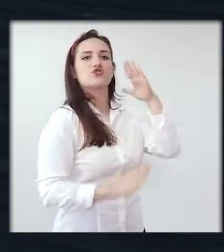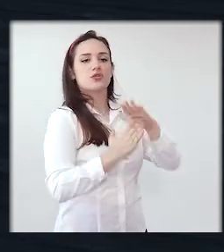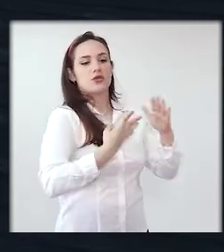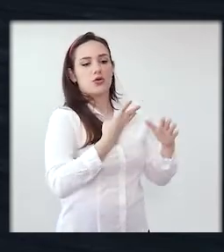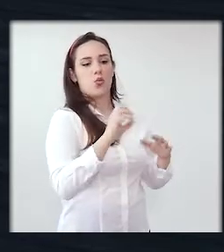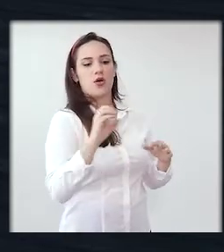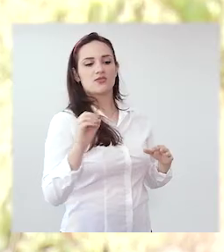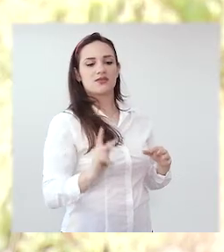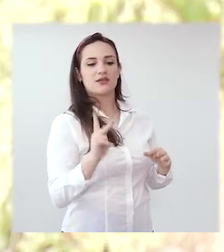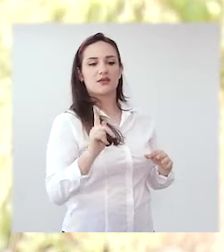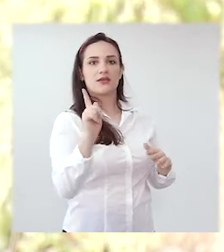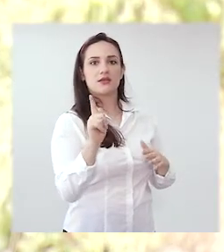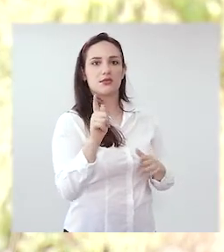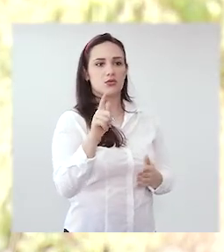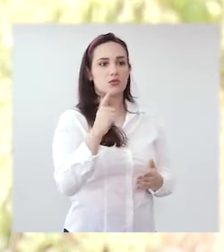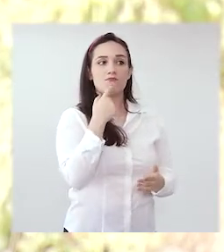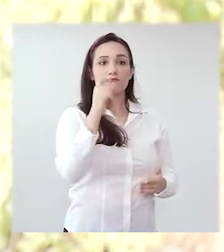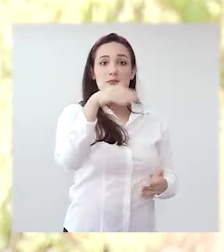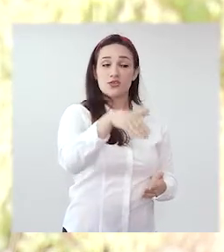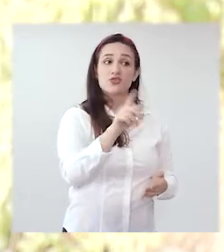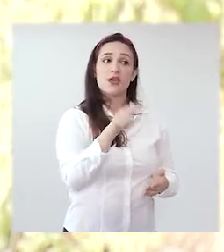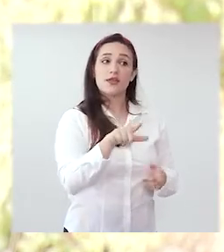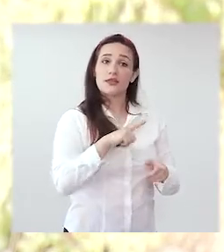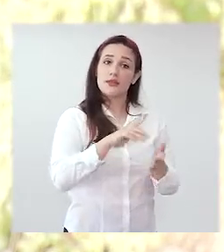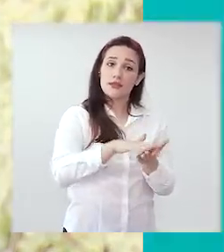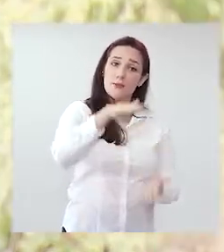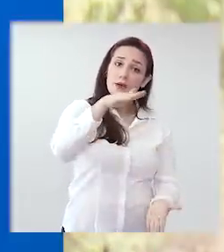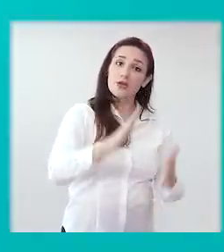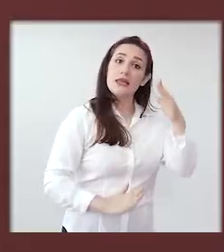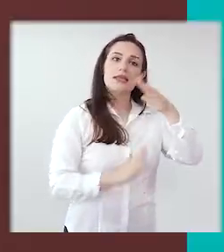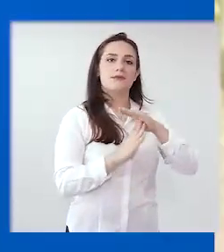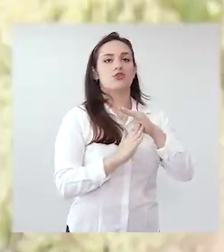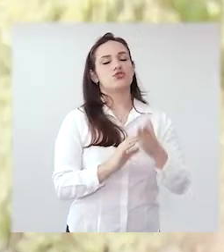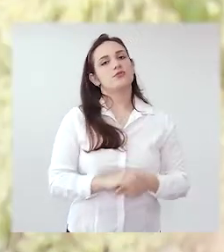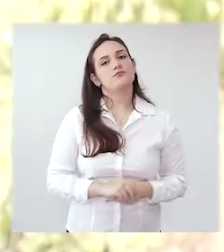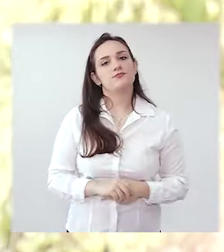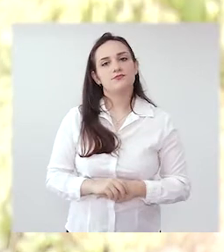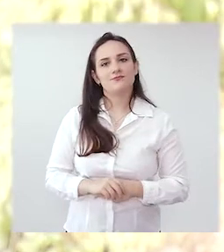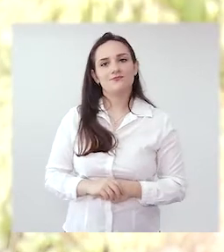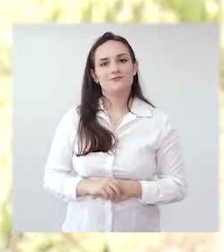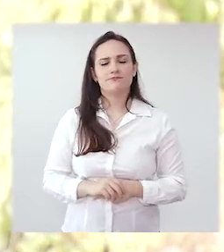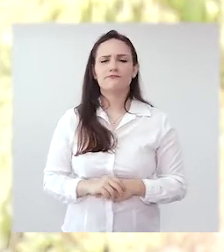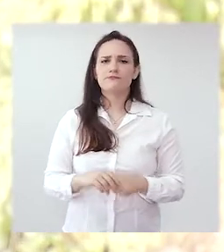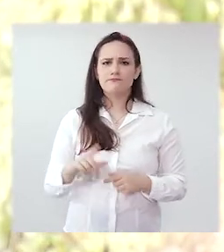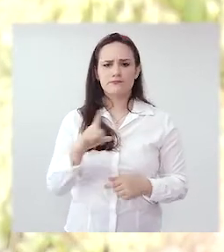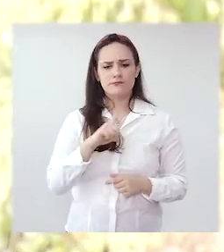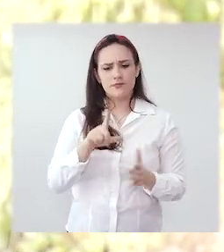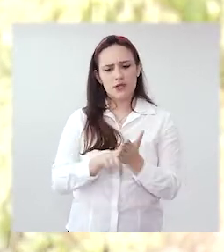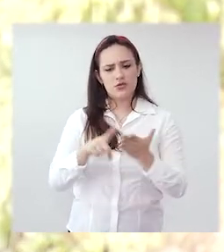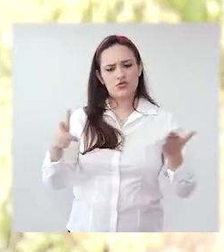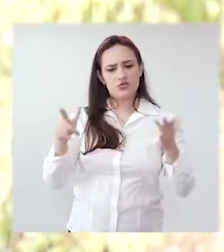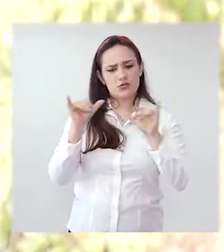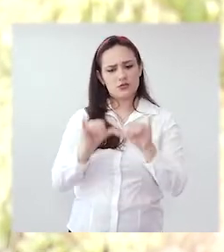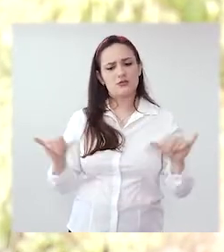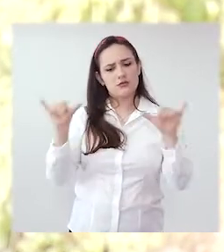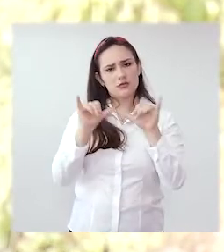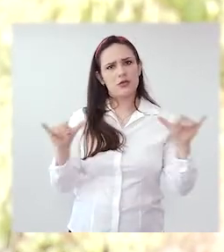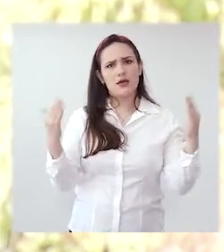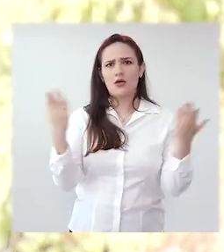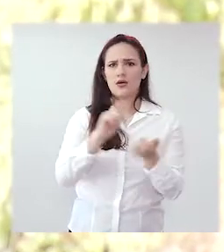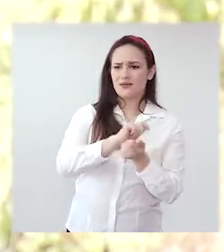quilos de peixe, respeitando o tamanho máximo de cada espécie. Jornal e revista impressos estão